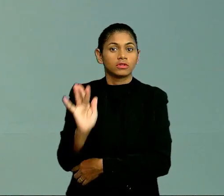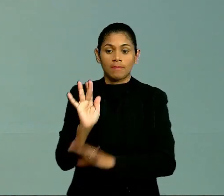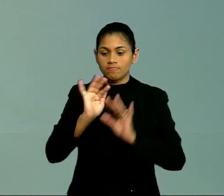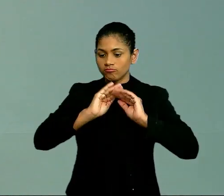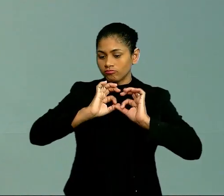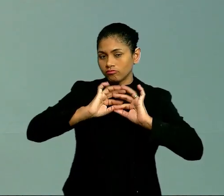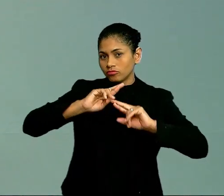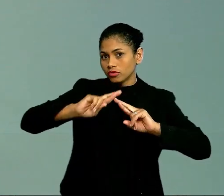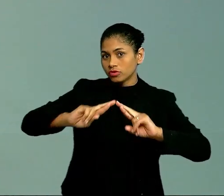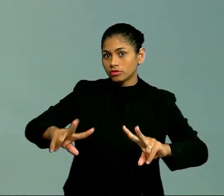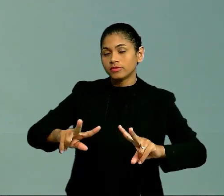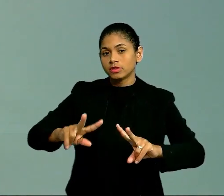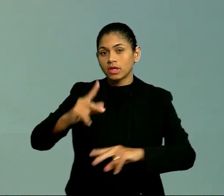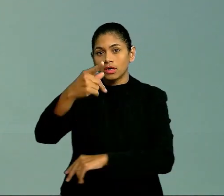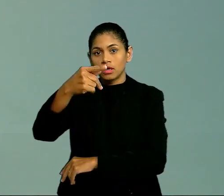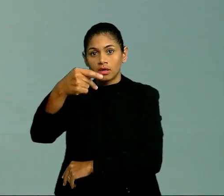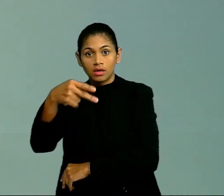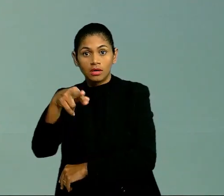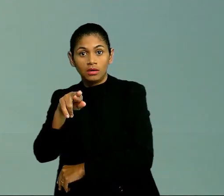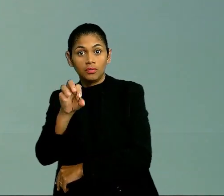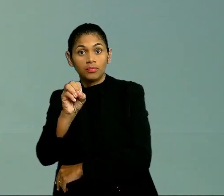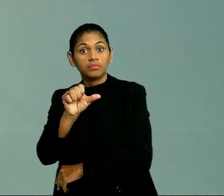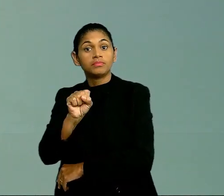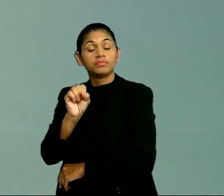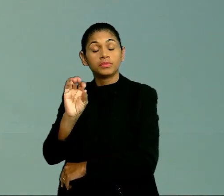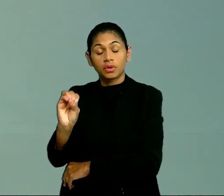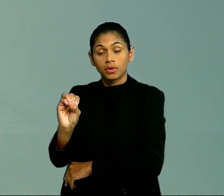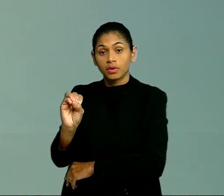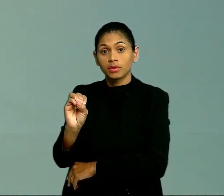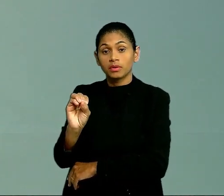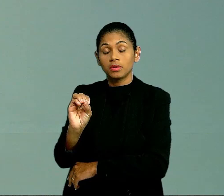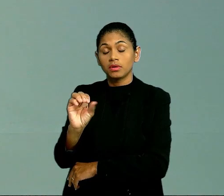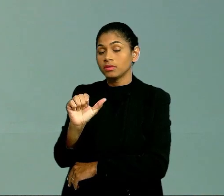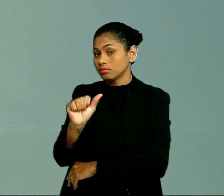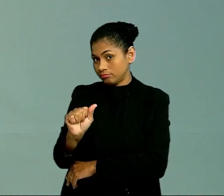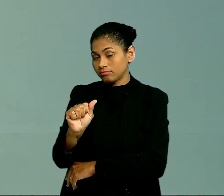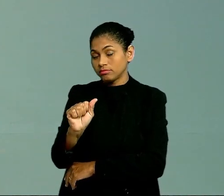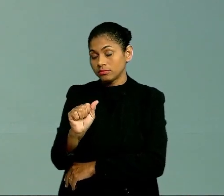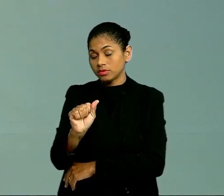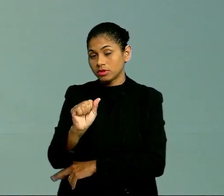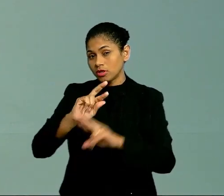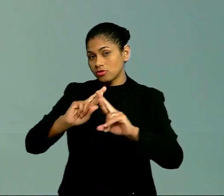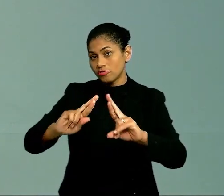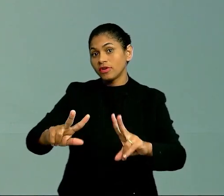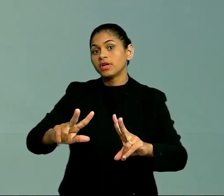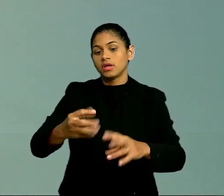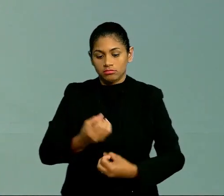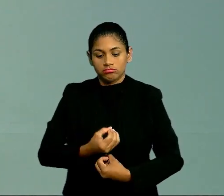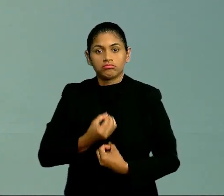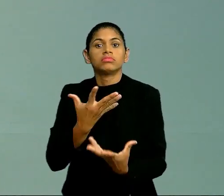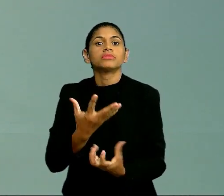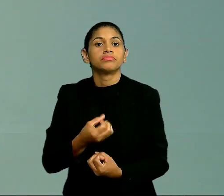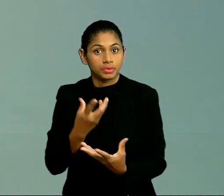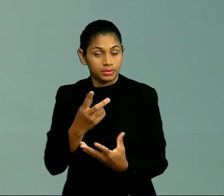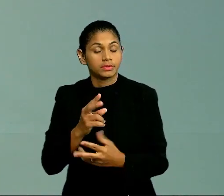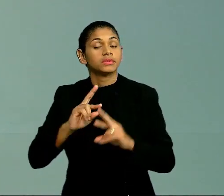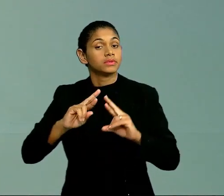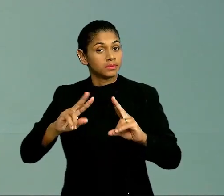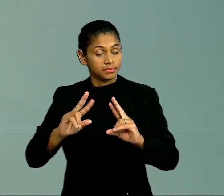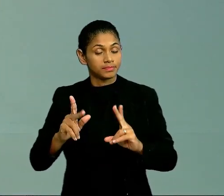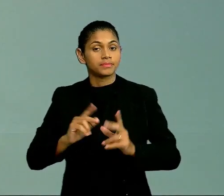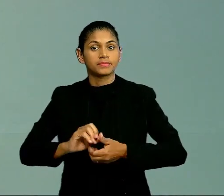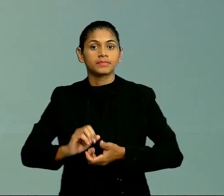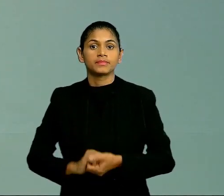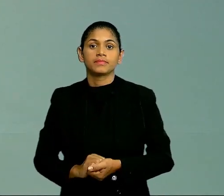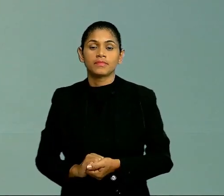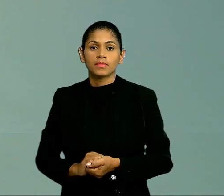em prosa, é aquele organizado, sequenciado em parágrafos que a gente encontra em romances, enfim, nessas produções.